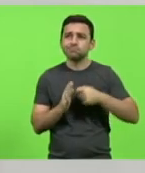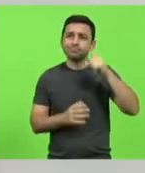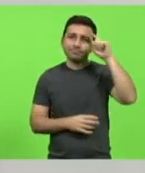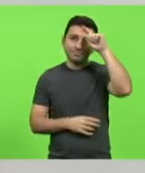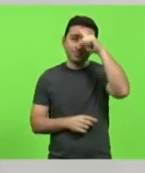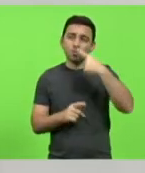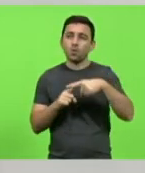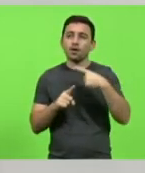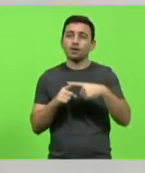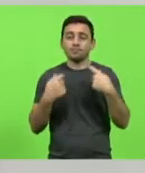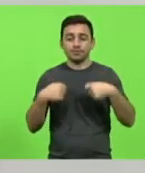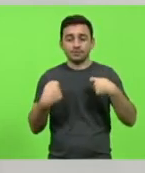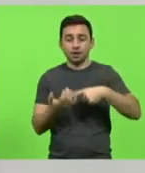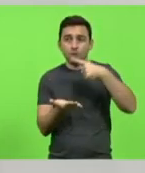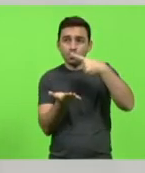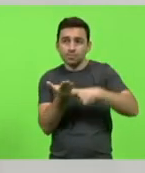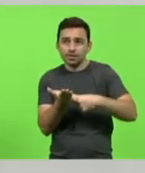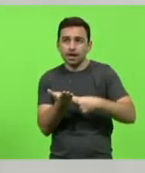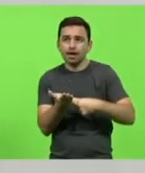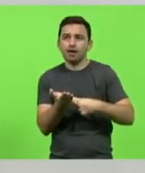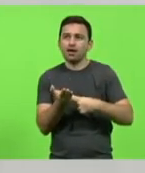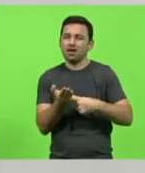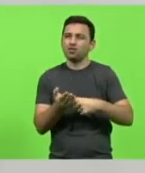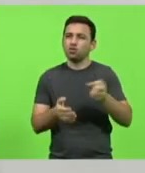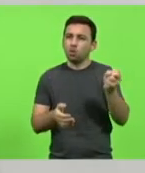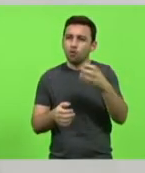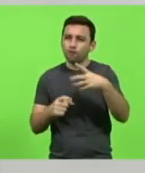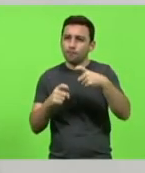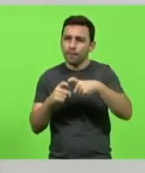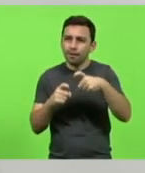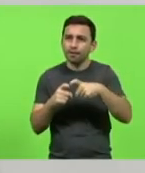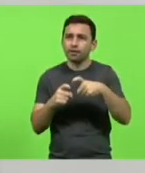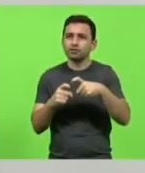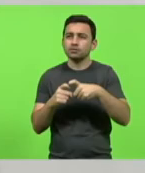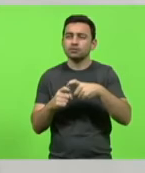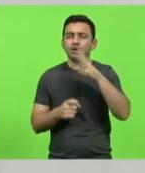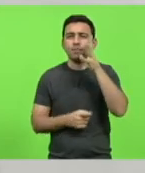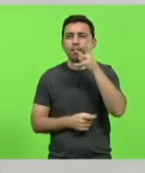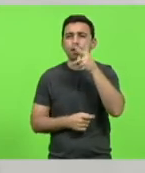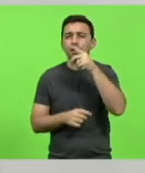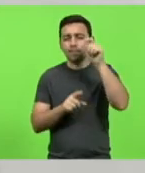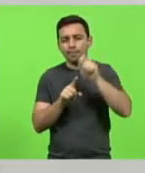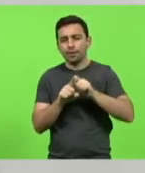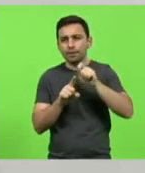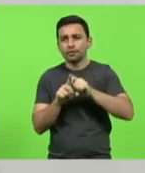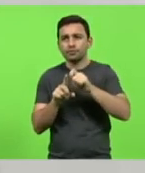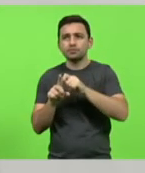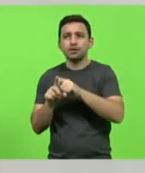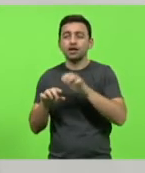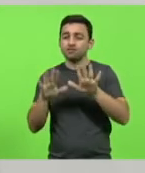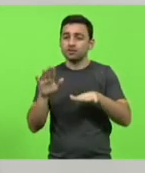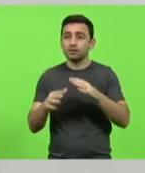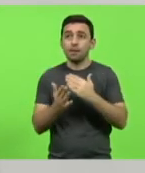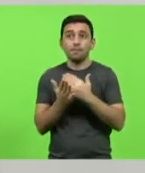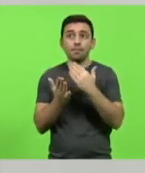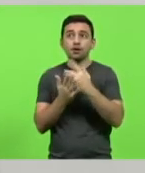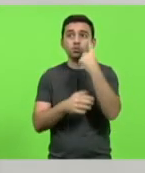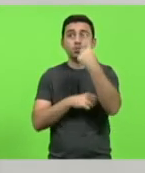precisam marcar um especialista, uma nova consulta, pode demorar meses e até mais de um ano, muitas